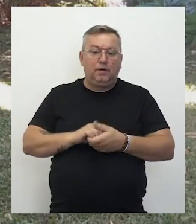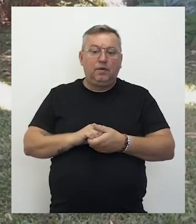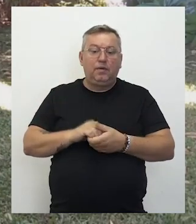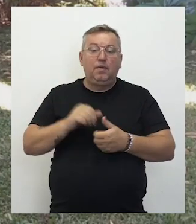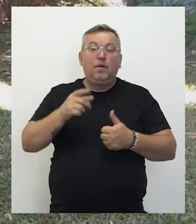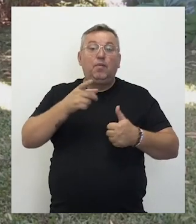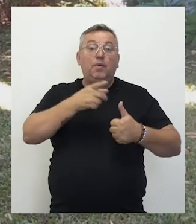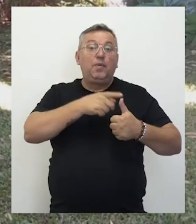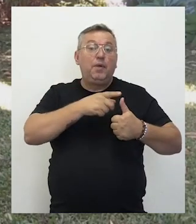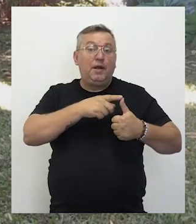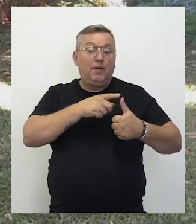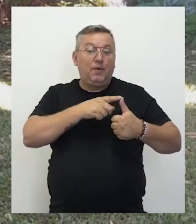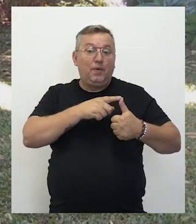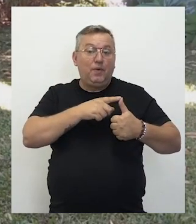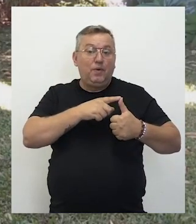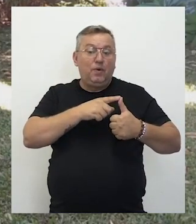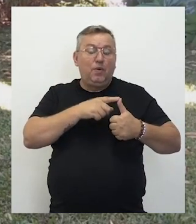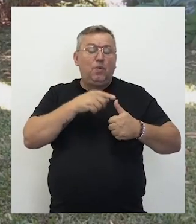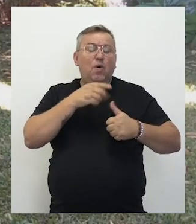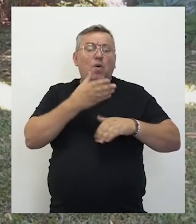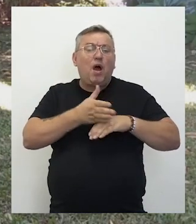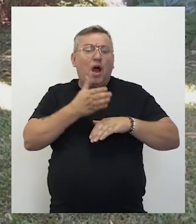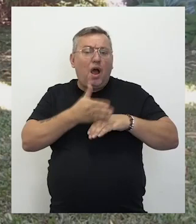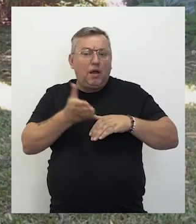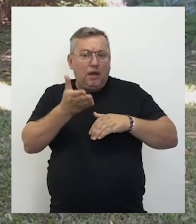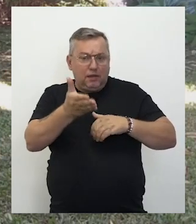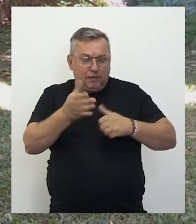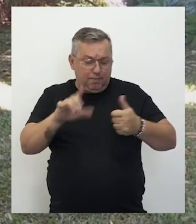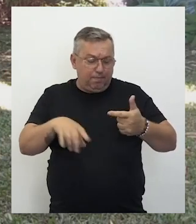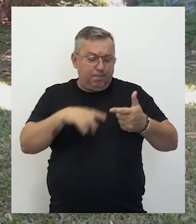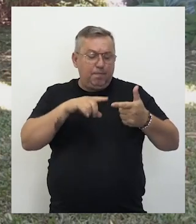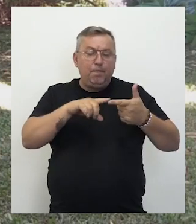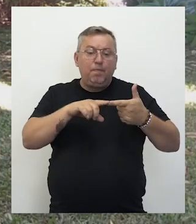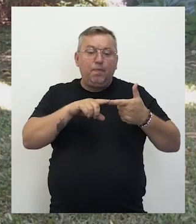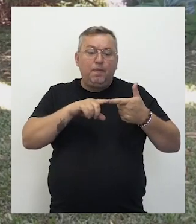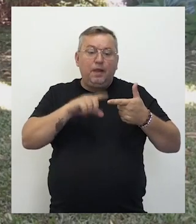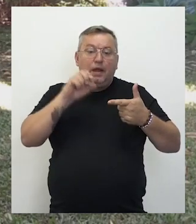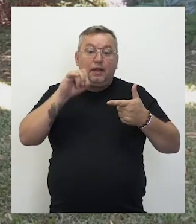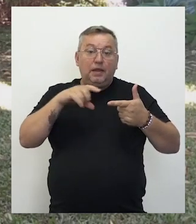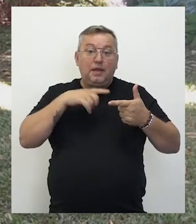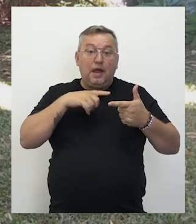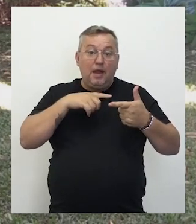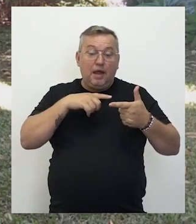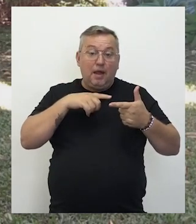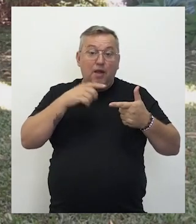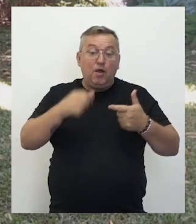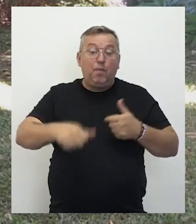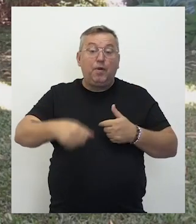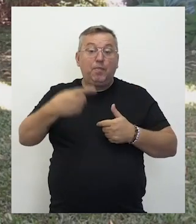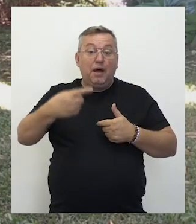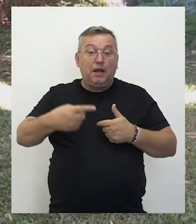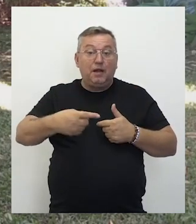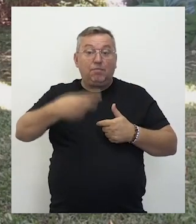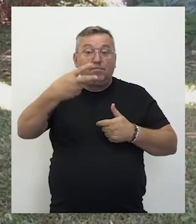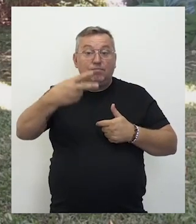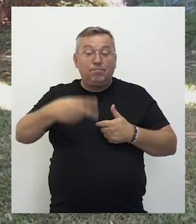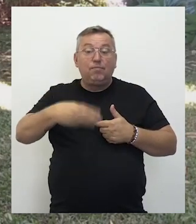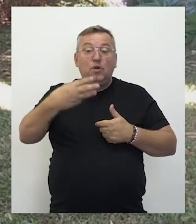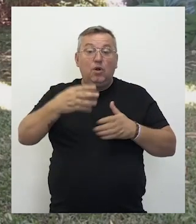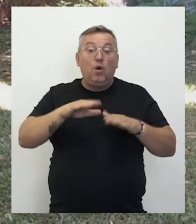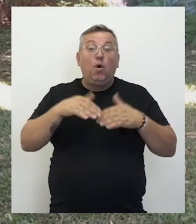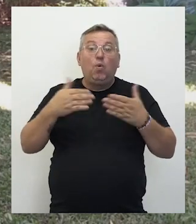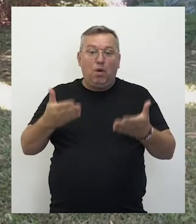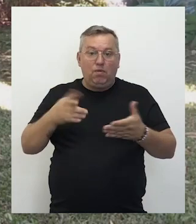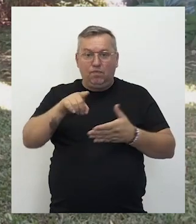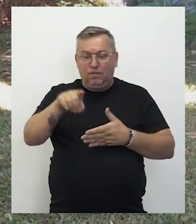Primeiro, qual atividade é essa? E segundo, se ela é uma atividade primária, secundária ou